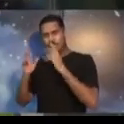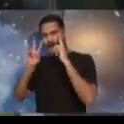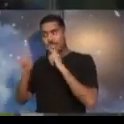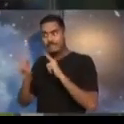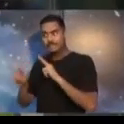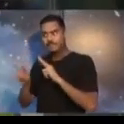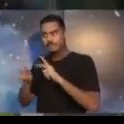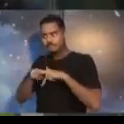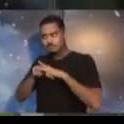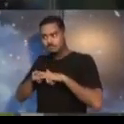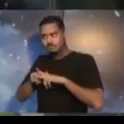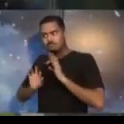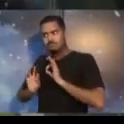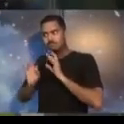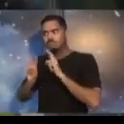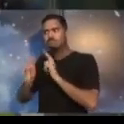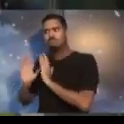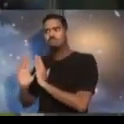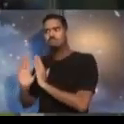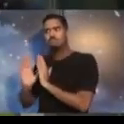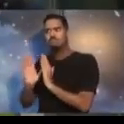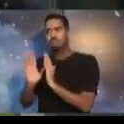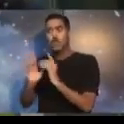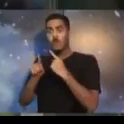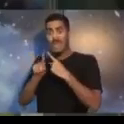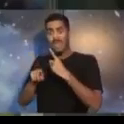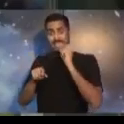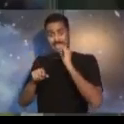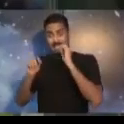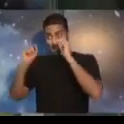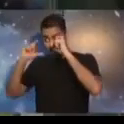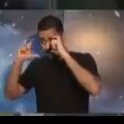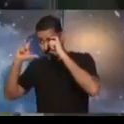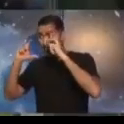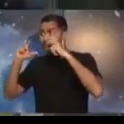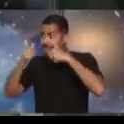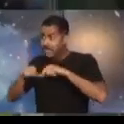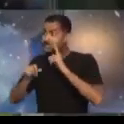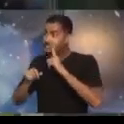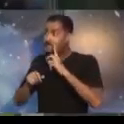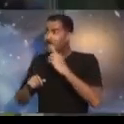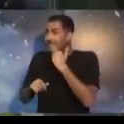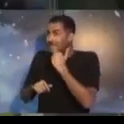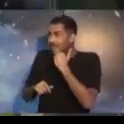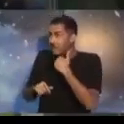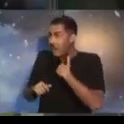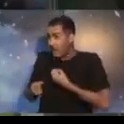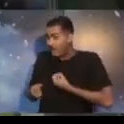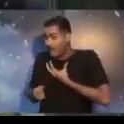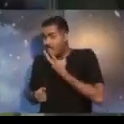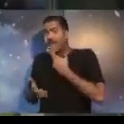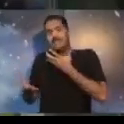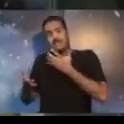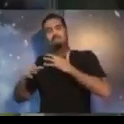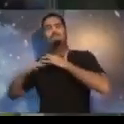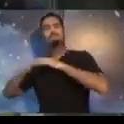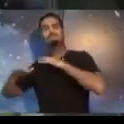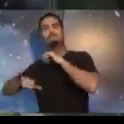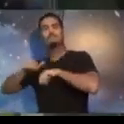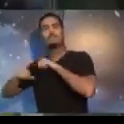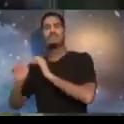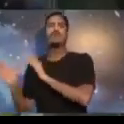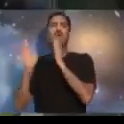integral. E quando ele está nesse lugar, ele está lutando, não é só na casa espírita, que é o lugar que está magnetizado, que tem os